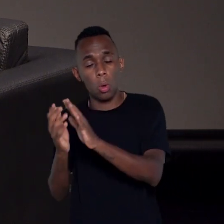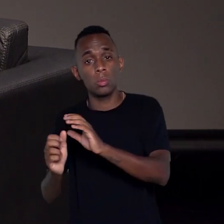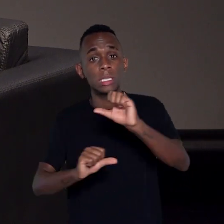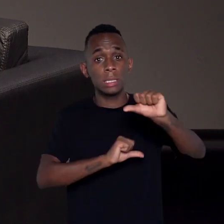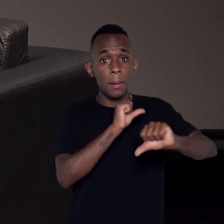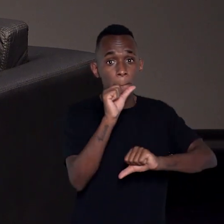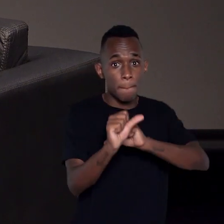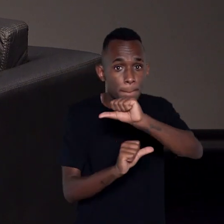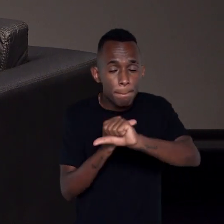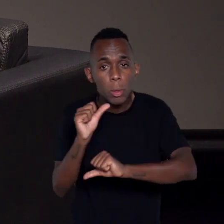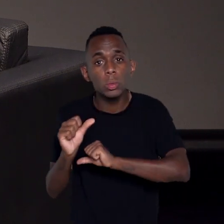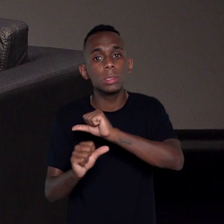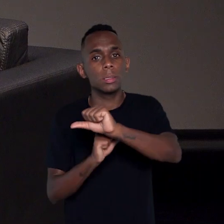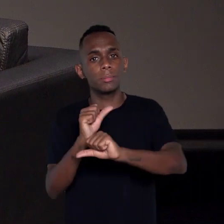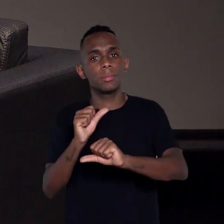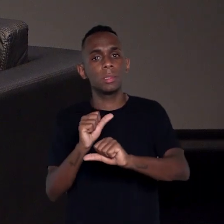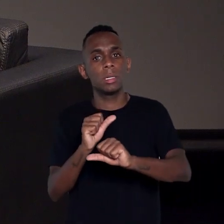tornar